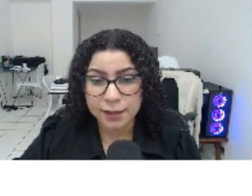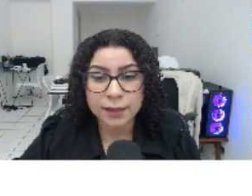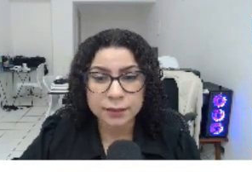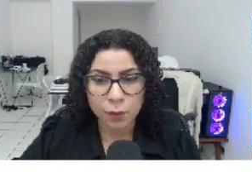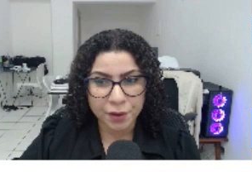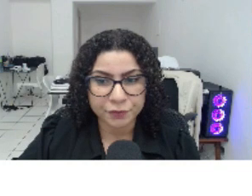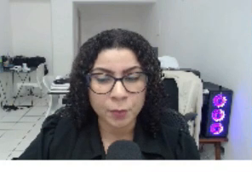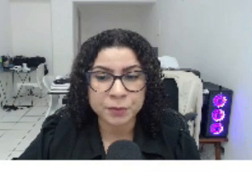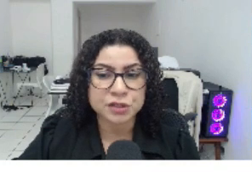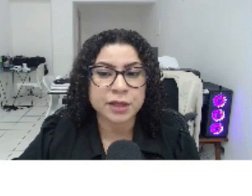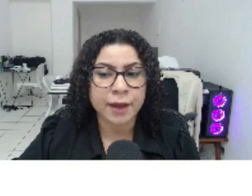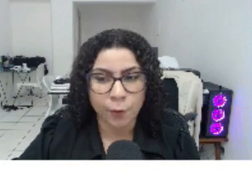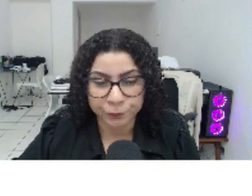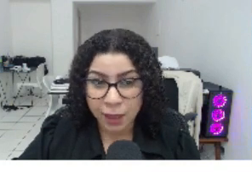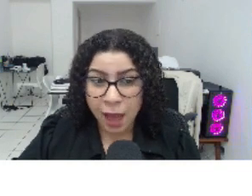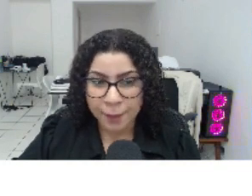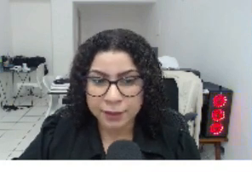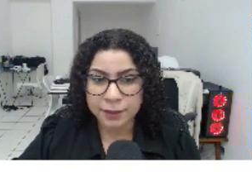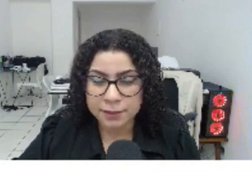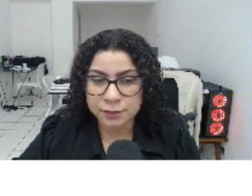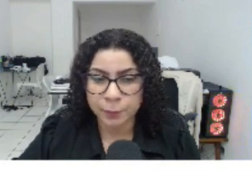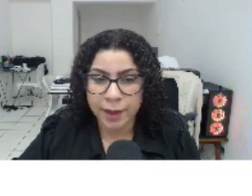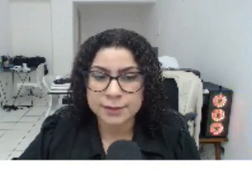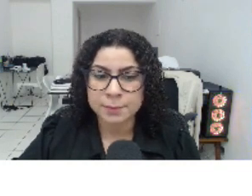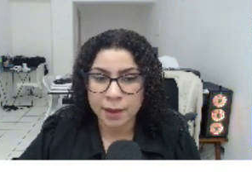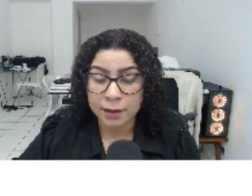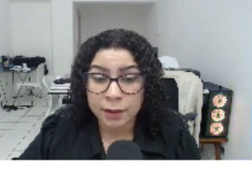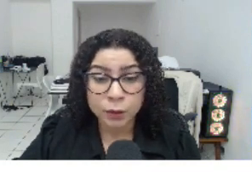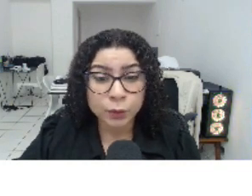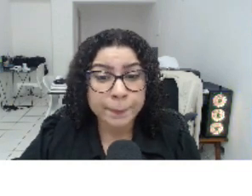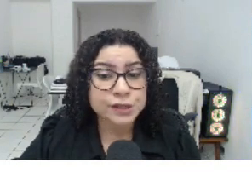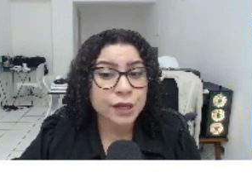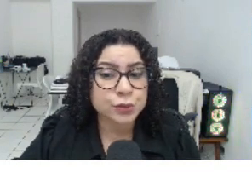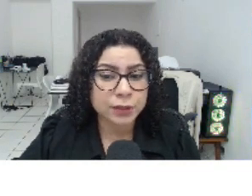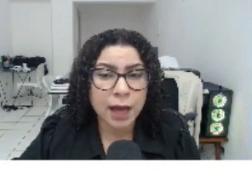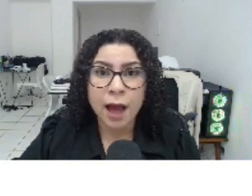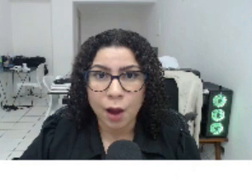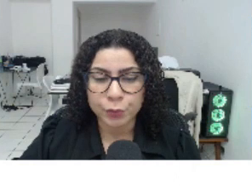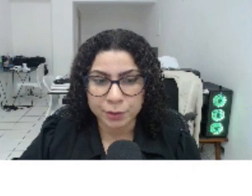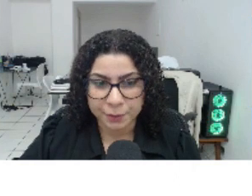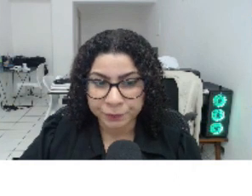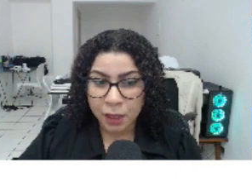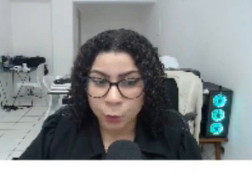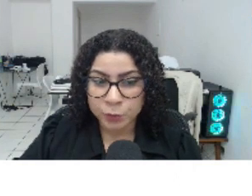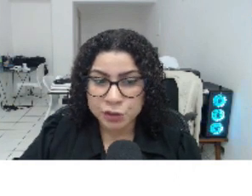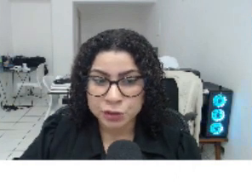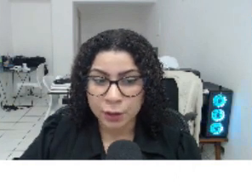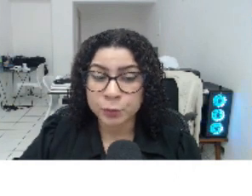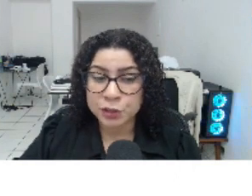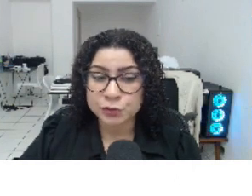se irrita com reforma ministerial. Abre crise no PSB e Lula pede ajuda a Alckmin.